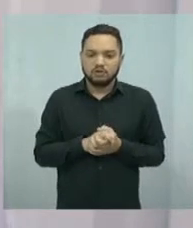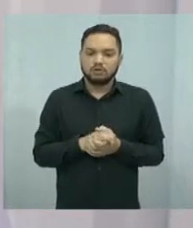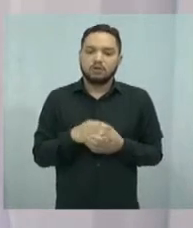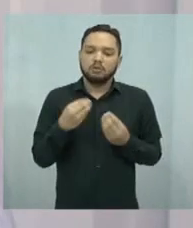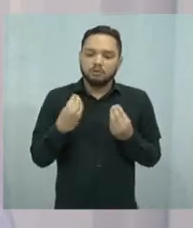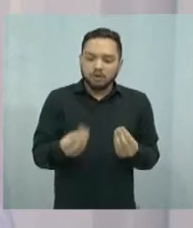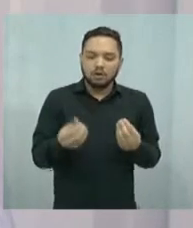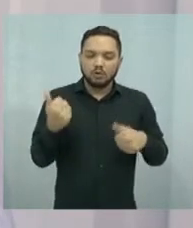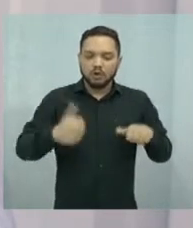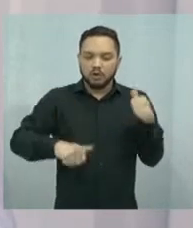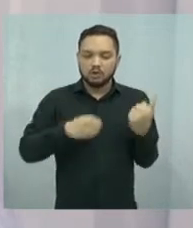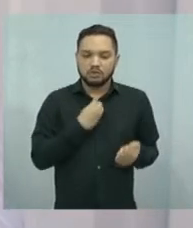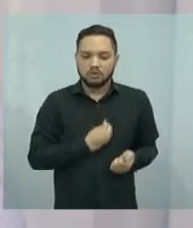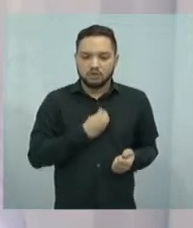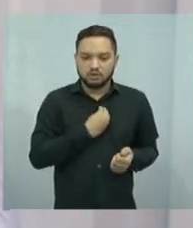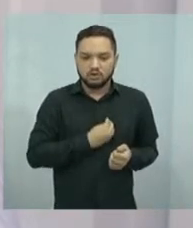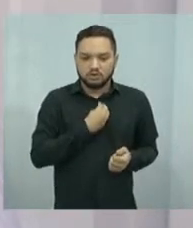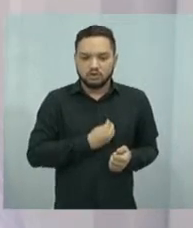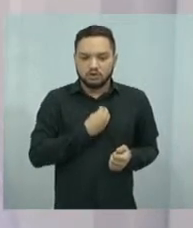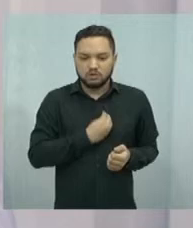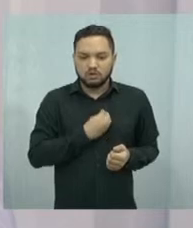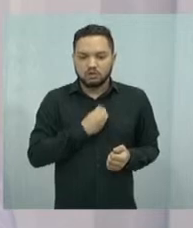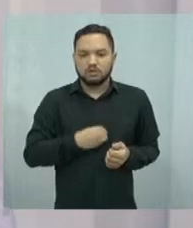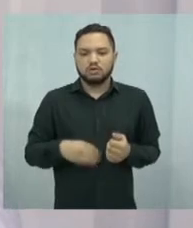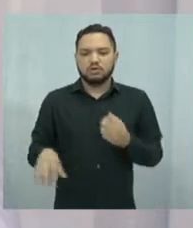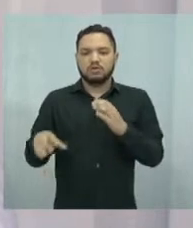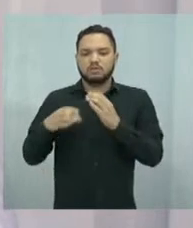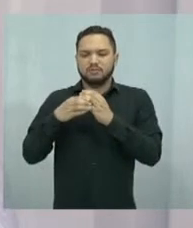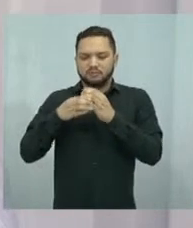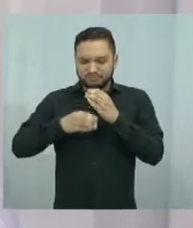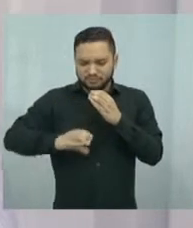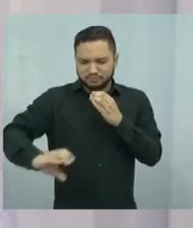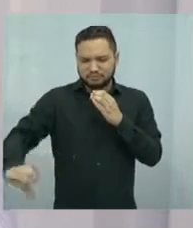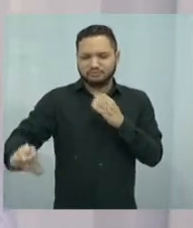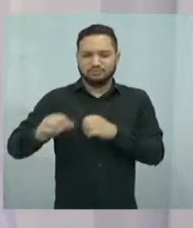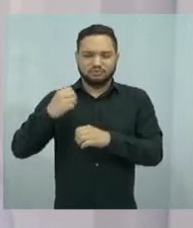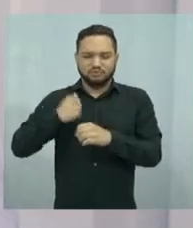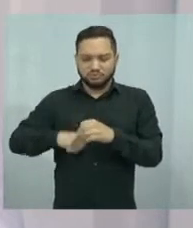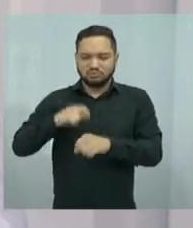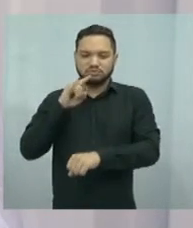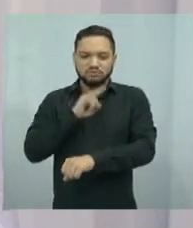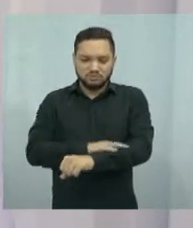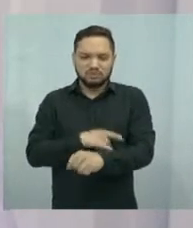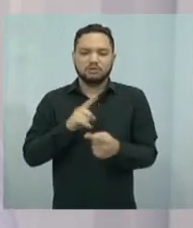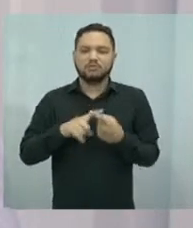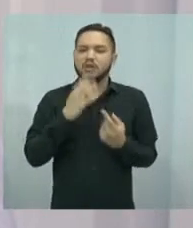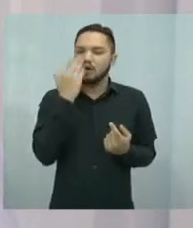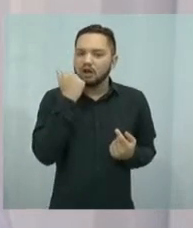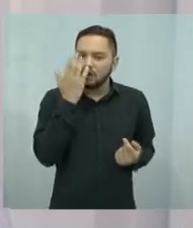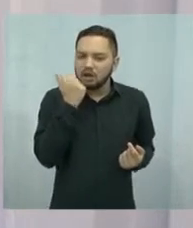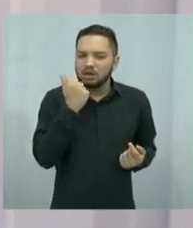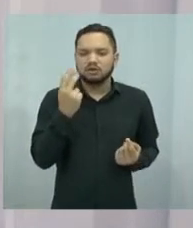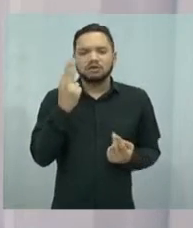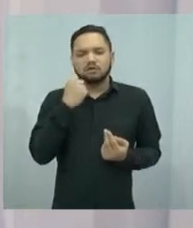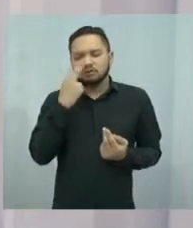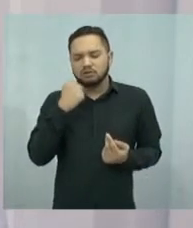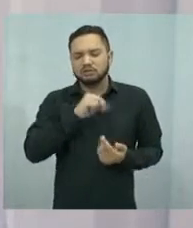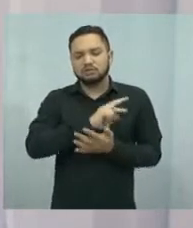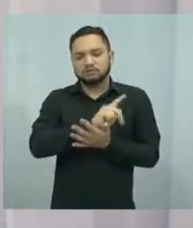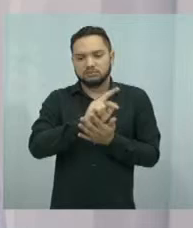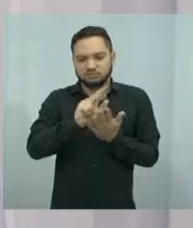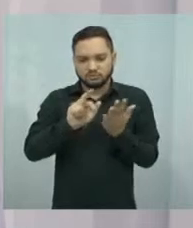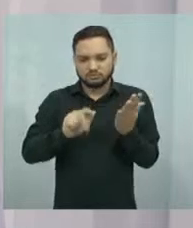à resposta do pós-desastre, a saneamento básico, à qualidade alimentação, nutricional. Então, tudo isso está